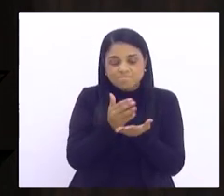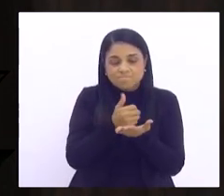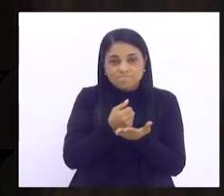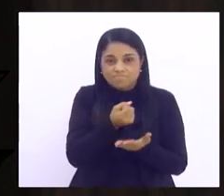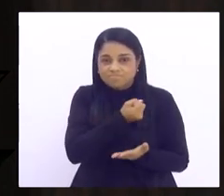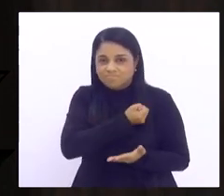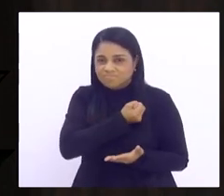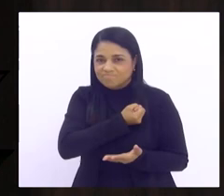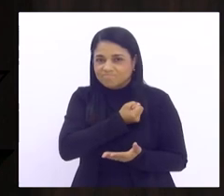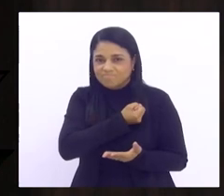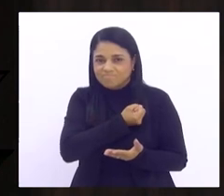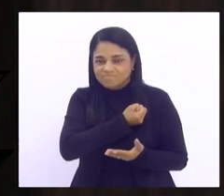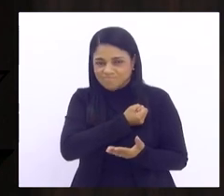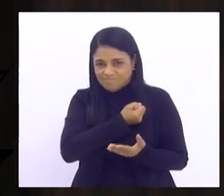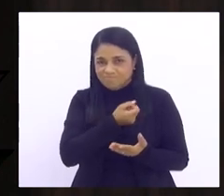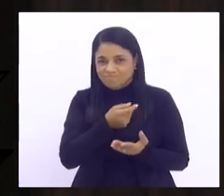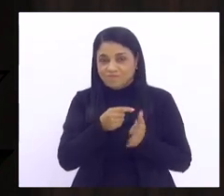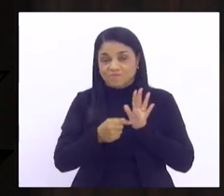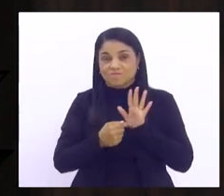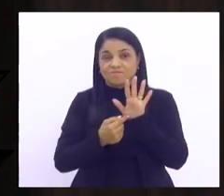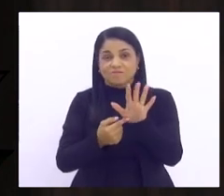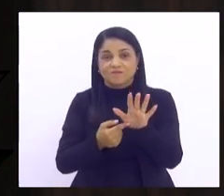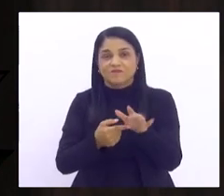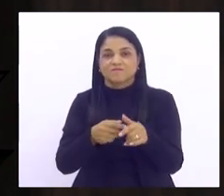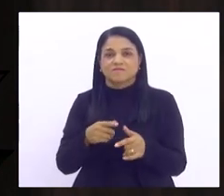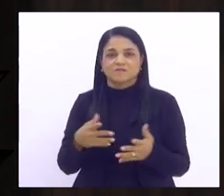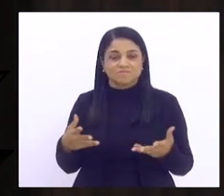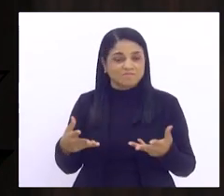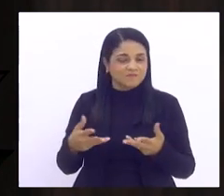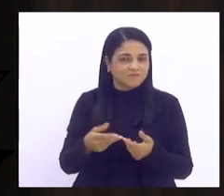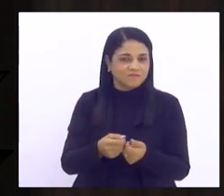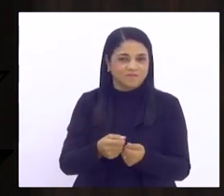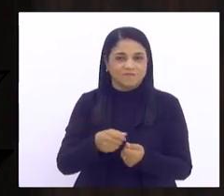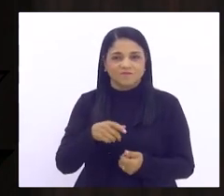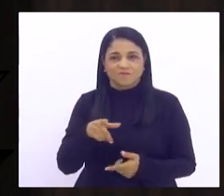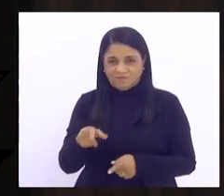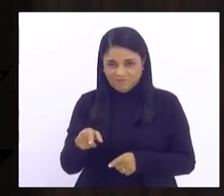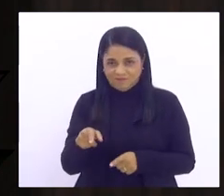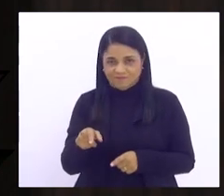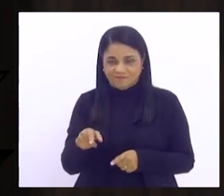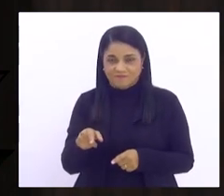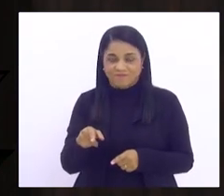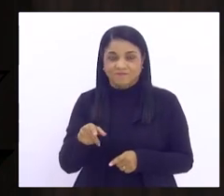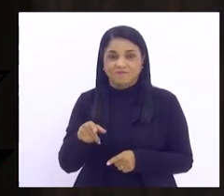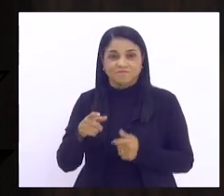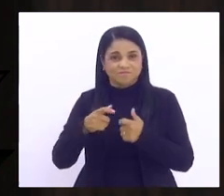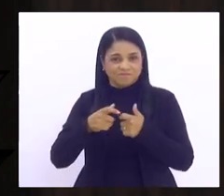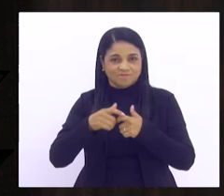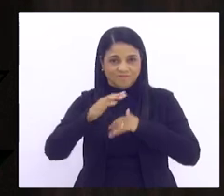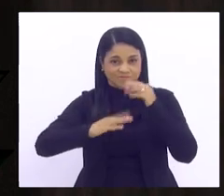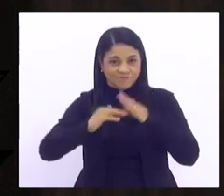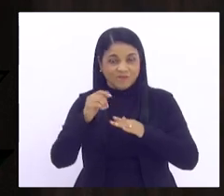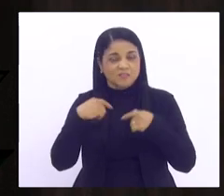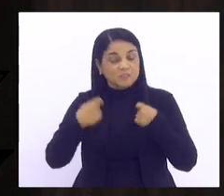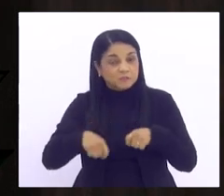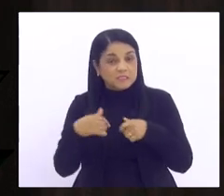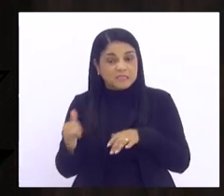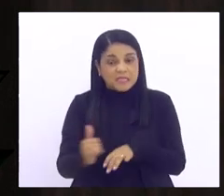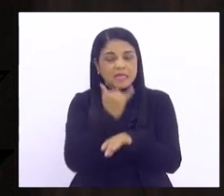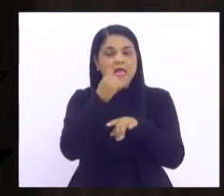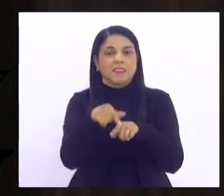debelados pelo brilhante Marlon De Rosa. Então, eles precisam tentar enganar os